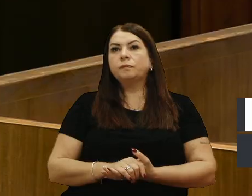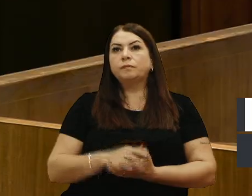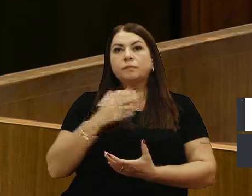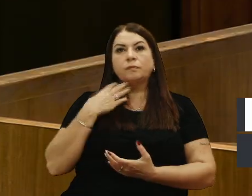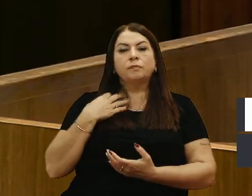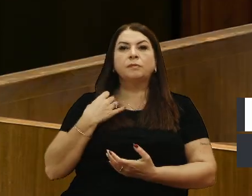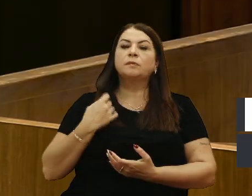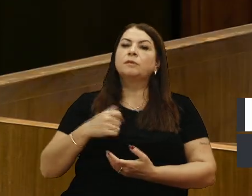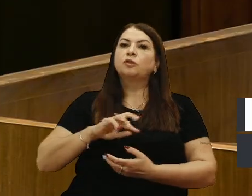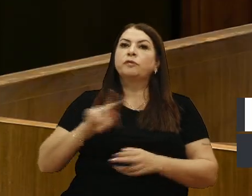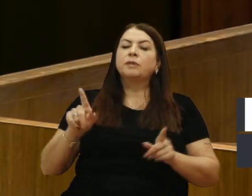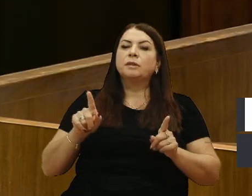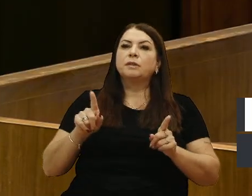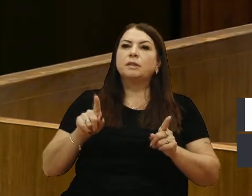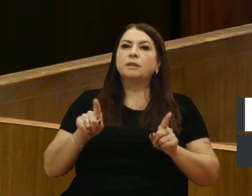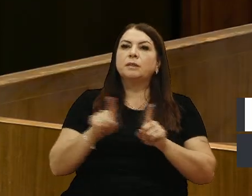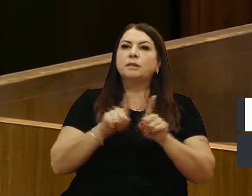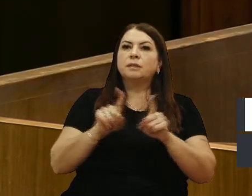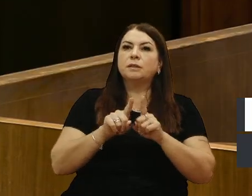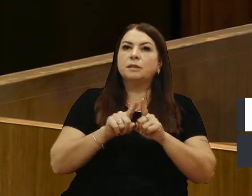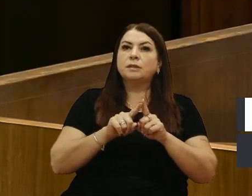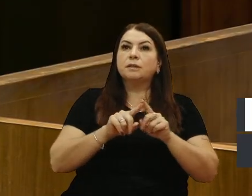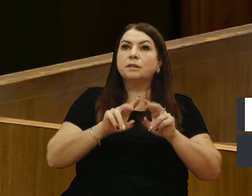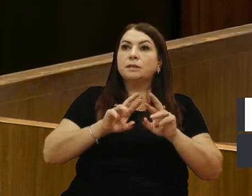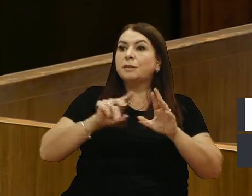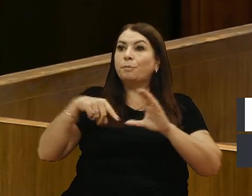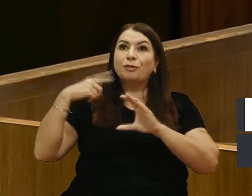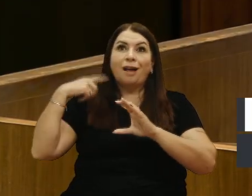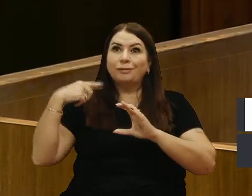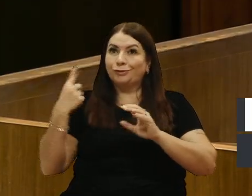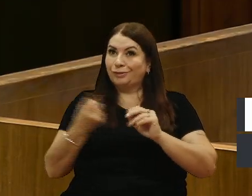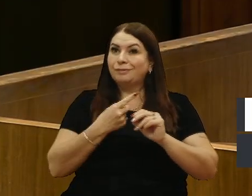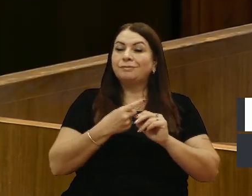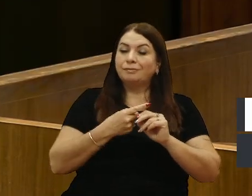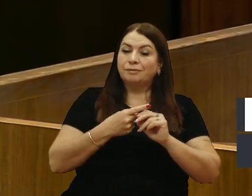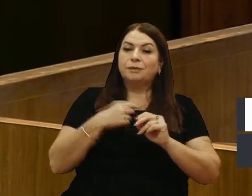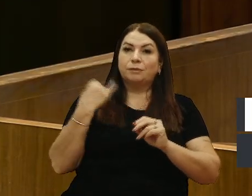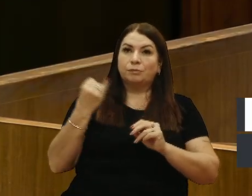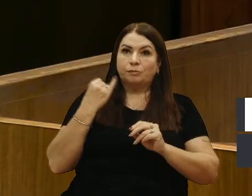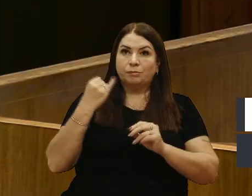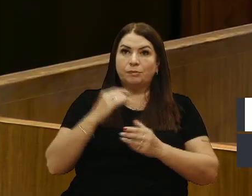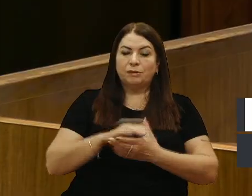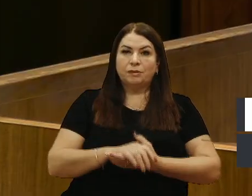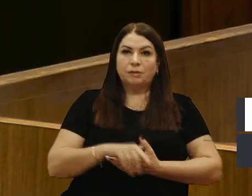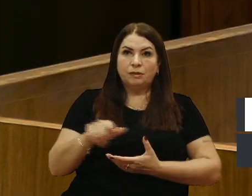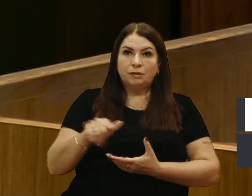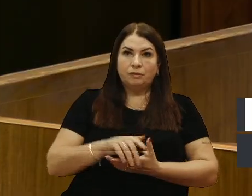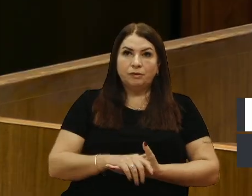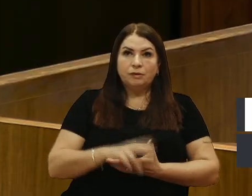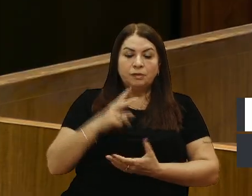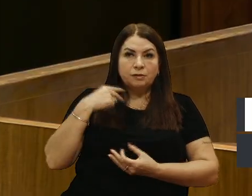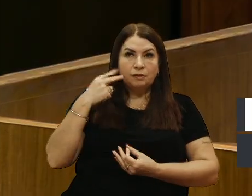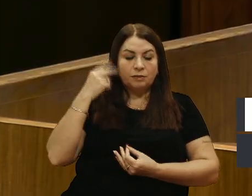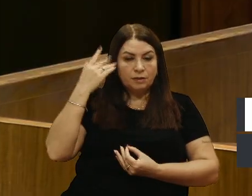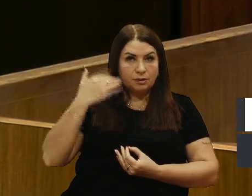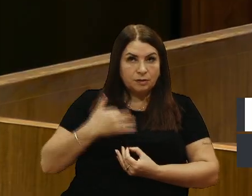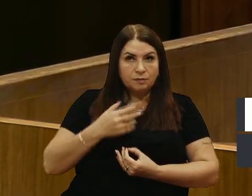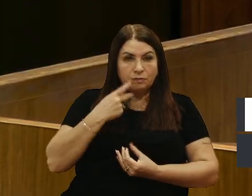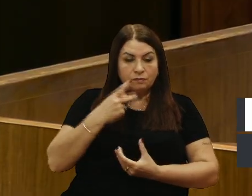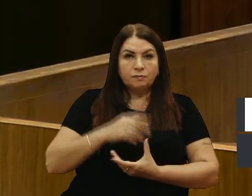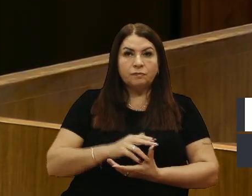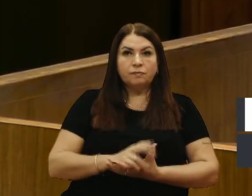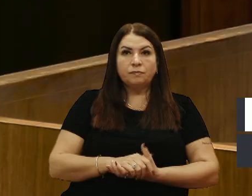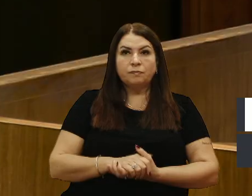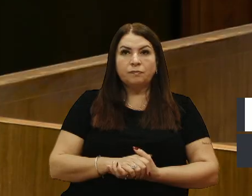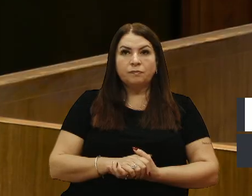em diversas rúbricas. E é importante salientar isso, vereadora Donei, até, inclusive, a vereadora Daiane Mello fez aqui